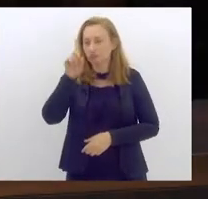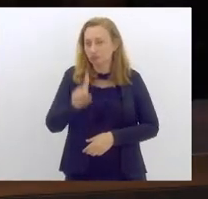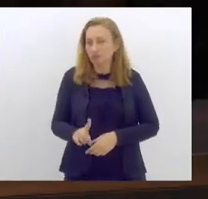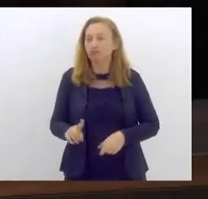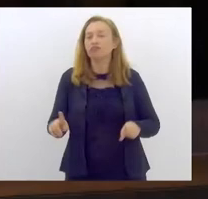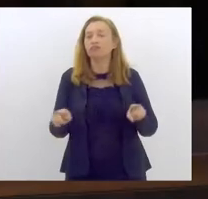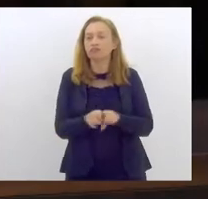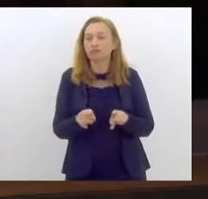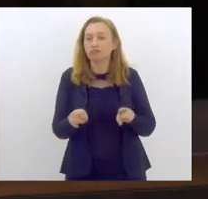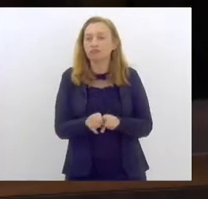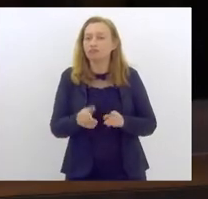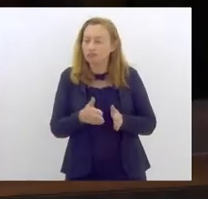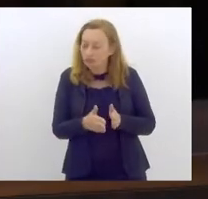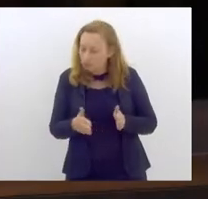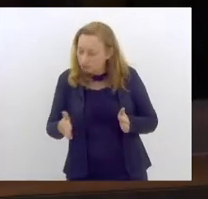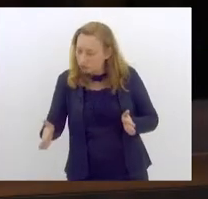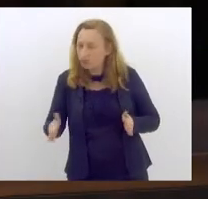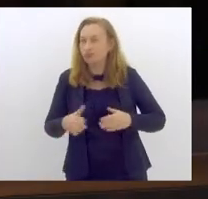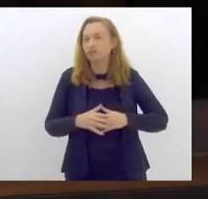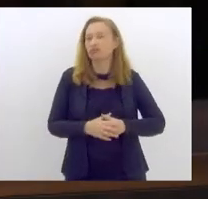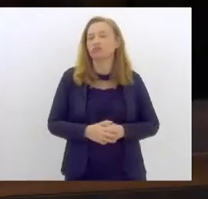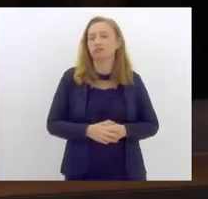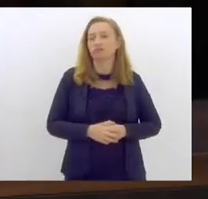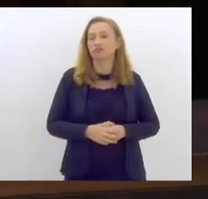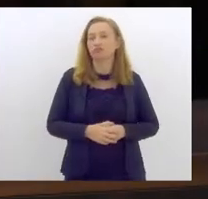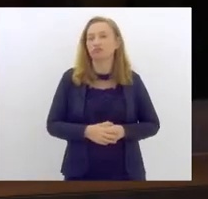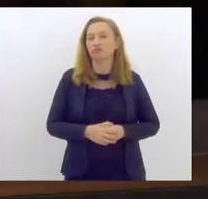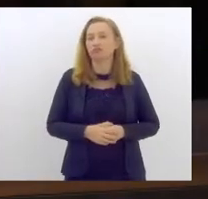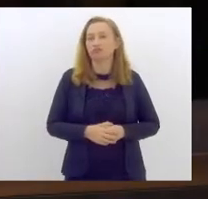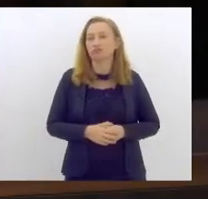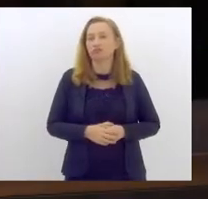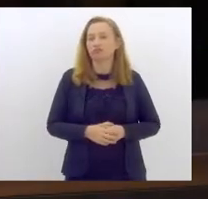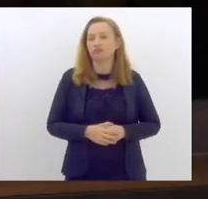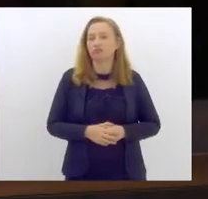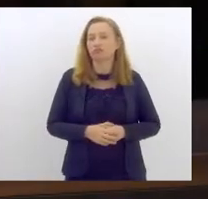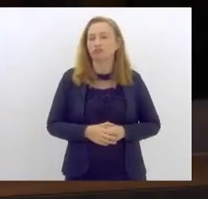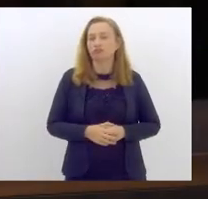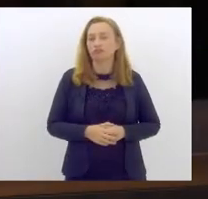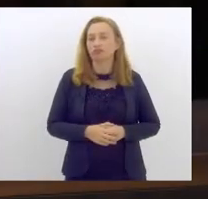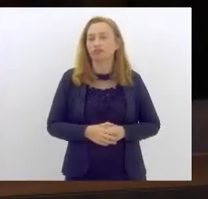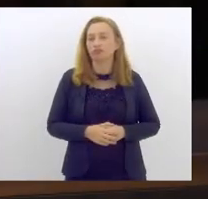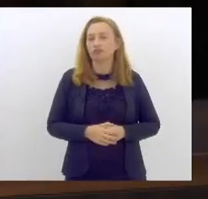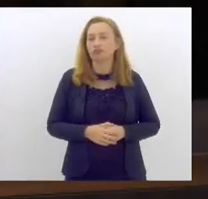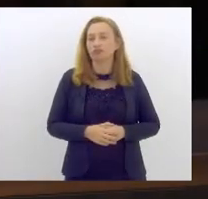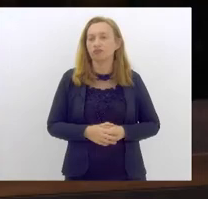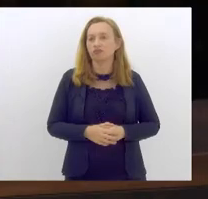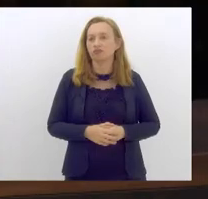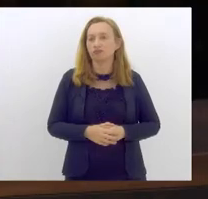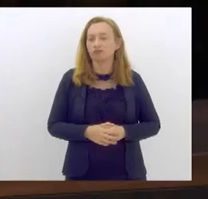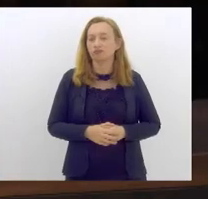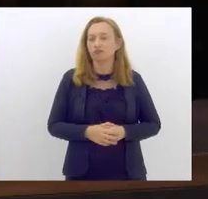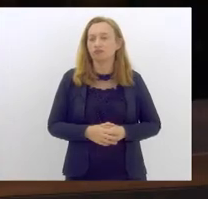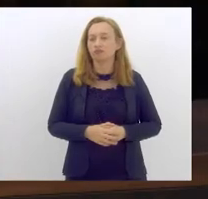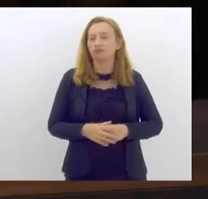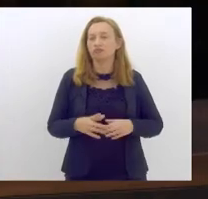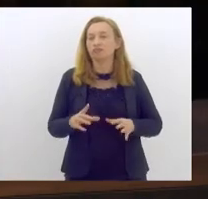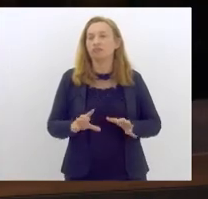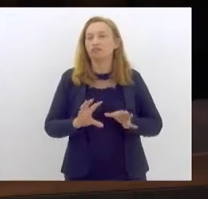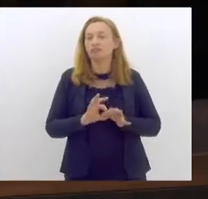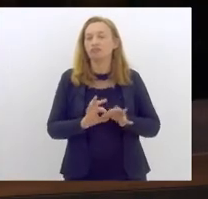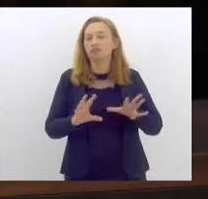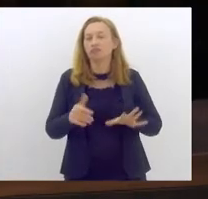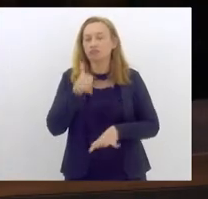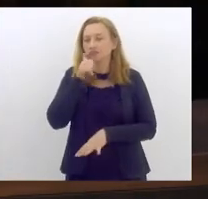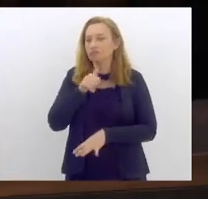também é um processo né de garantias de um processo de autonomia das mulheres no mercado de trabalho